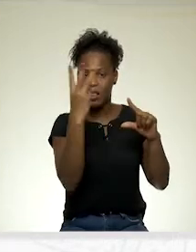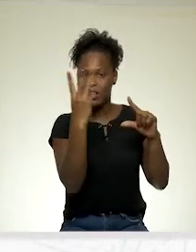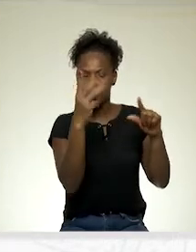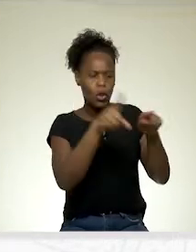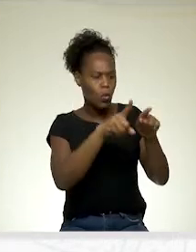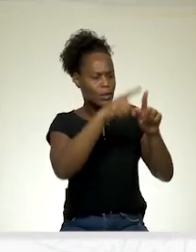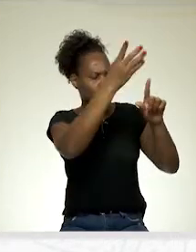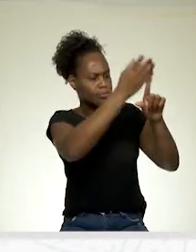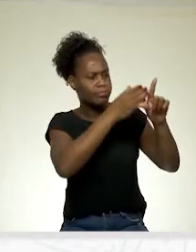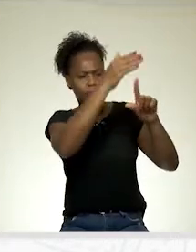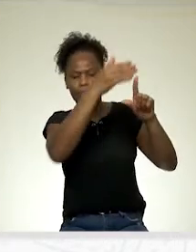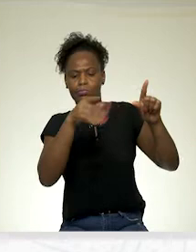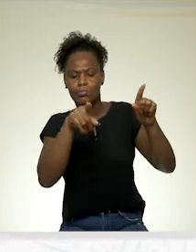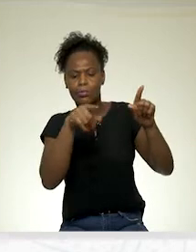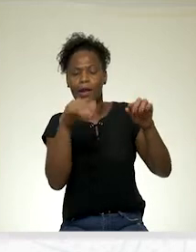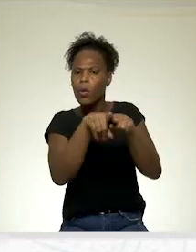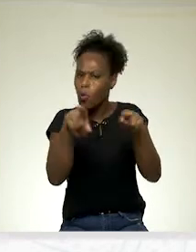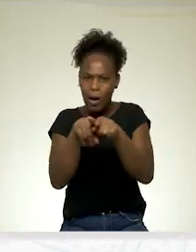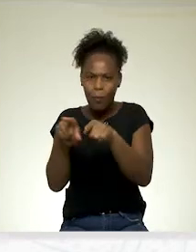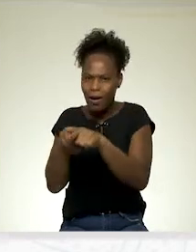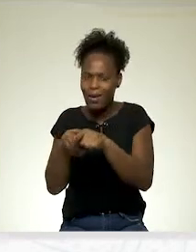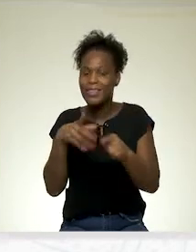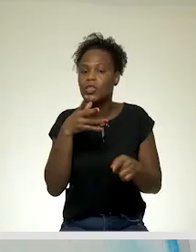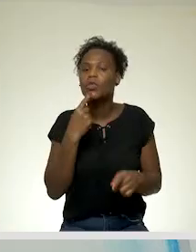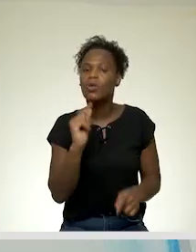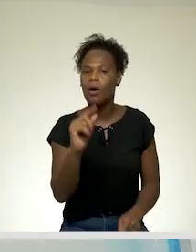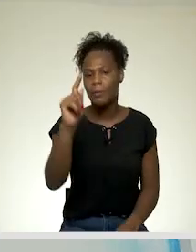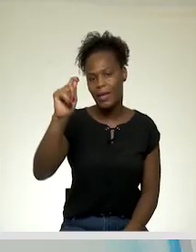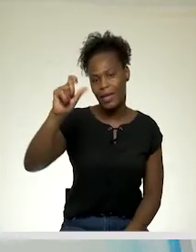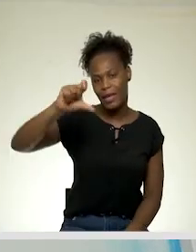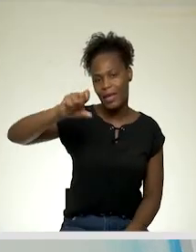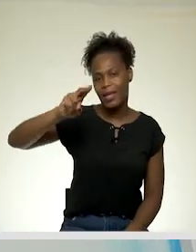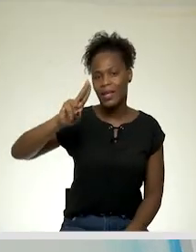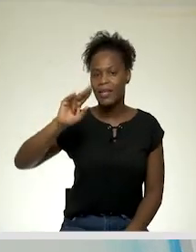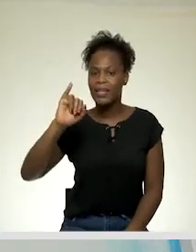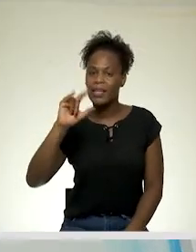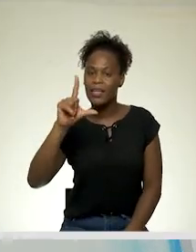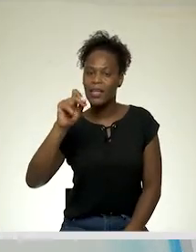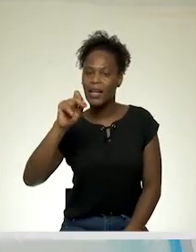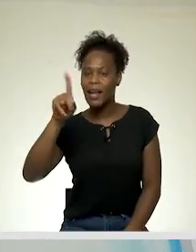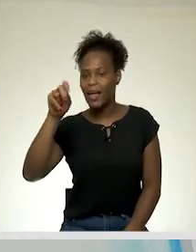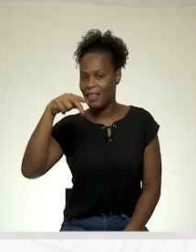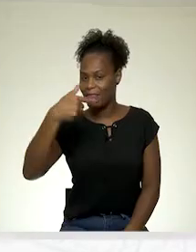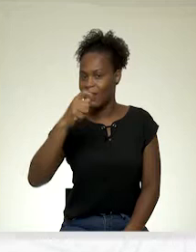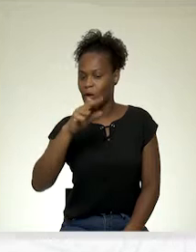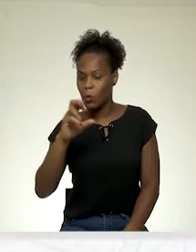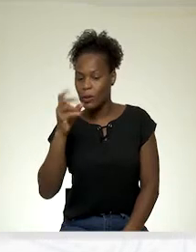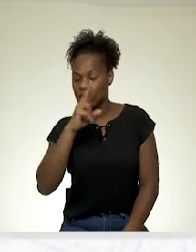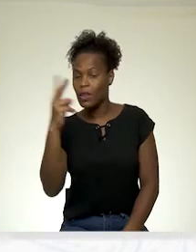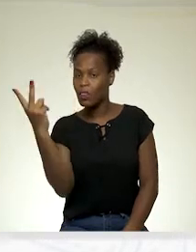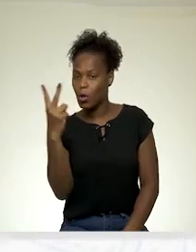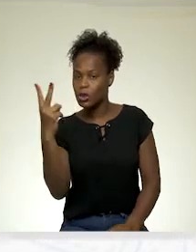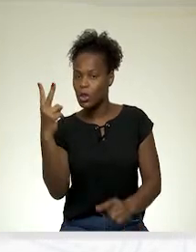lados iguais, diz-se equilátero. E se tem 2 lados iguais,